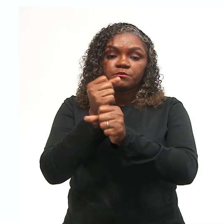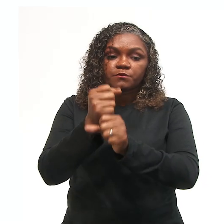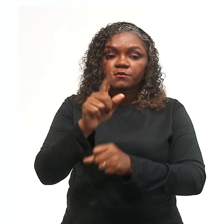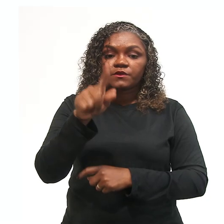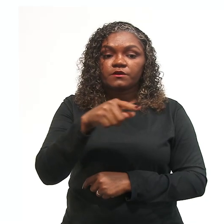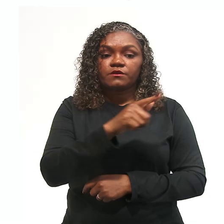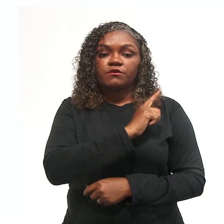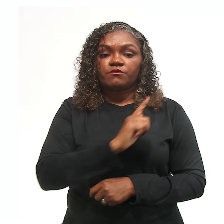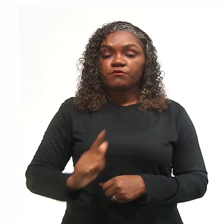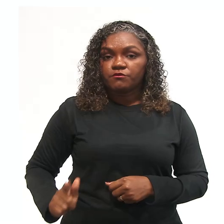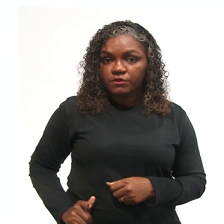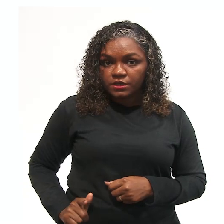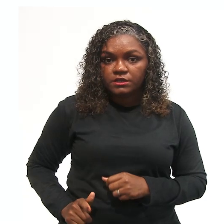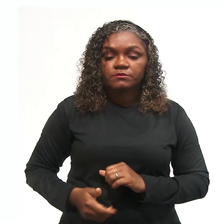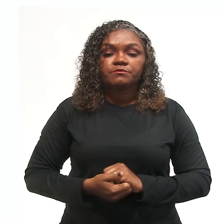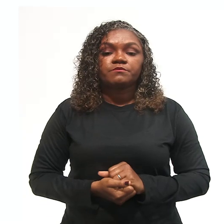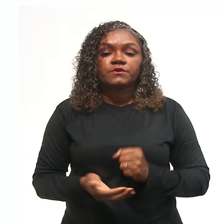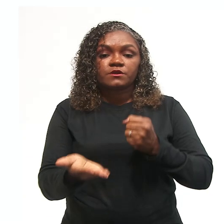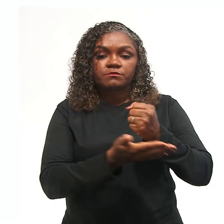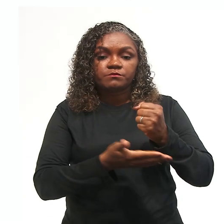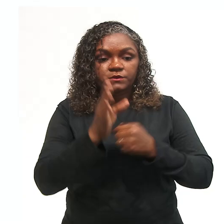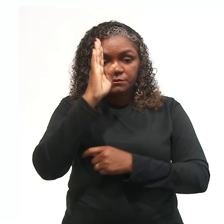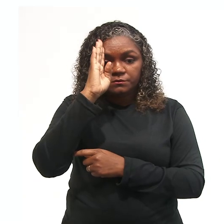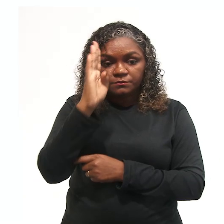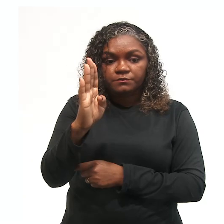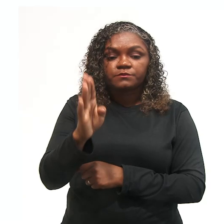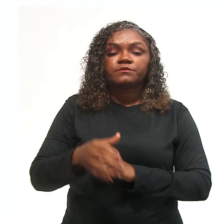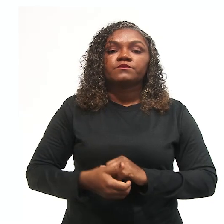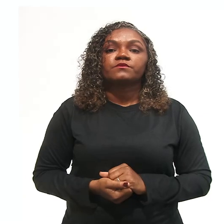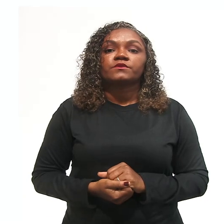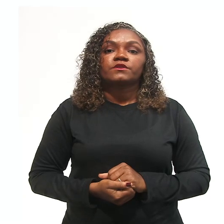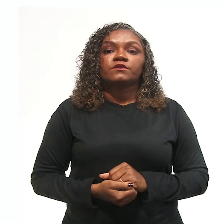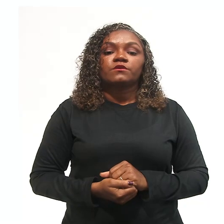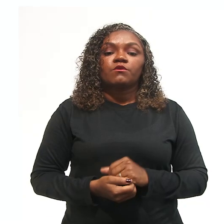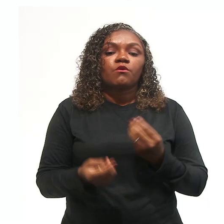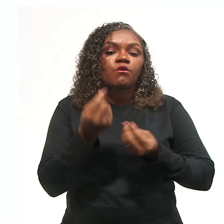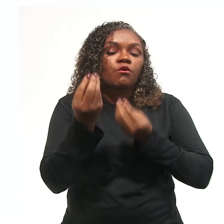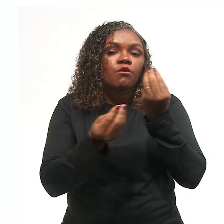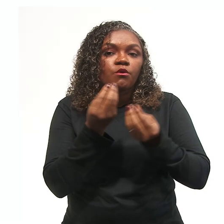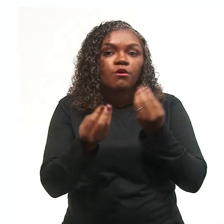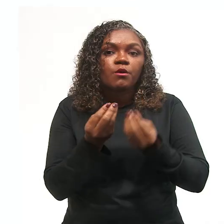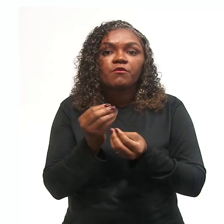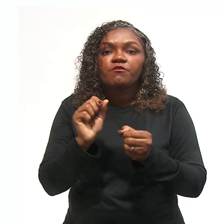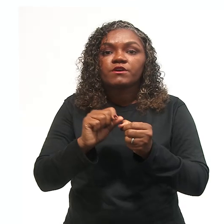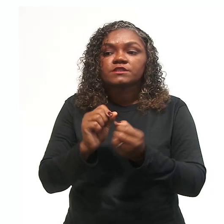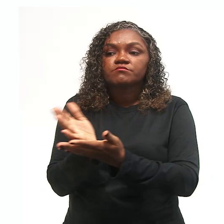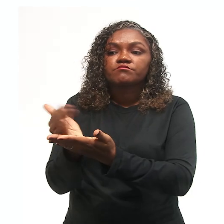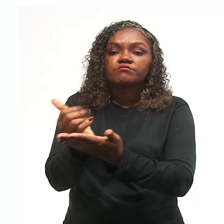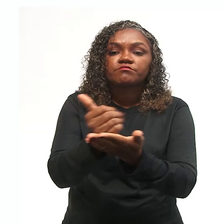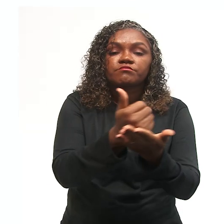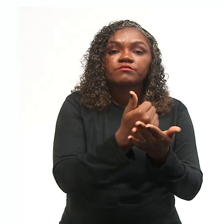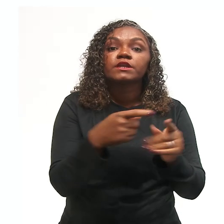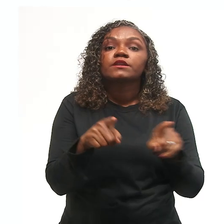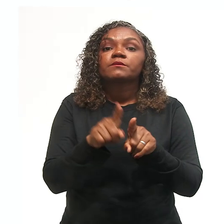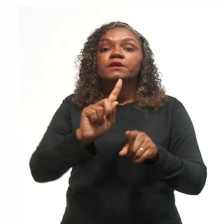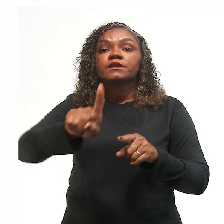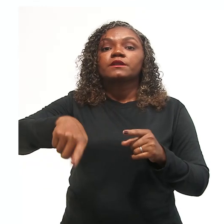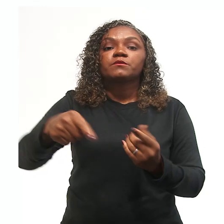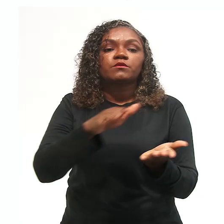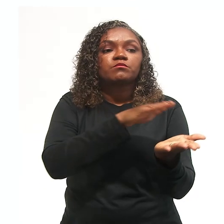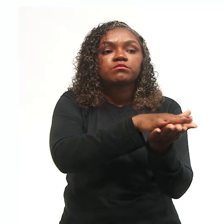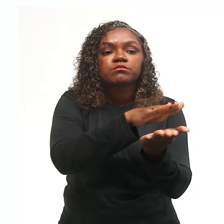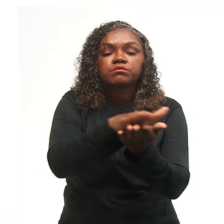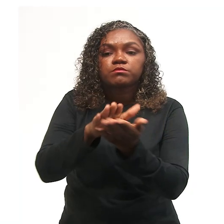selecionam prioridades, decidindo como gastar os recursos extraídos da sociedade e como distribuí-los